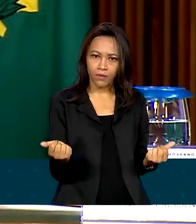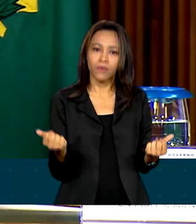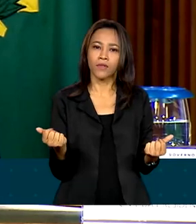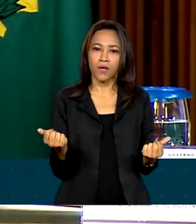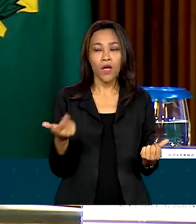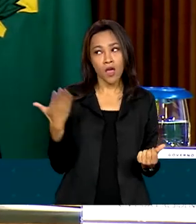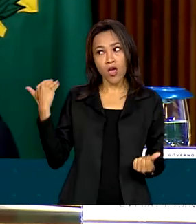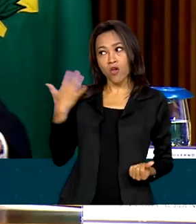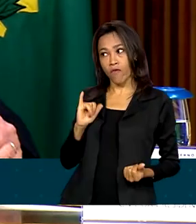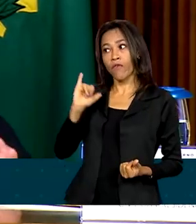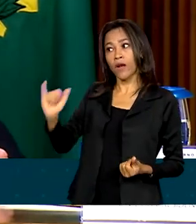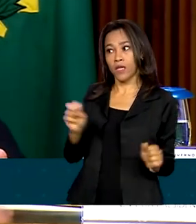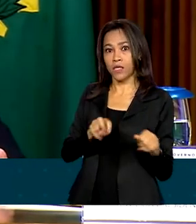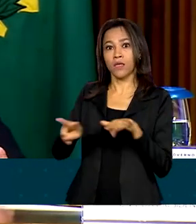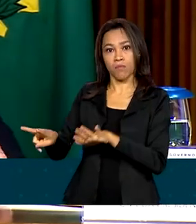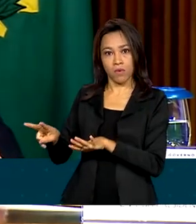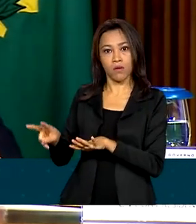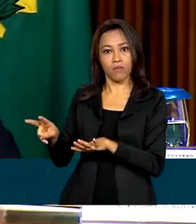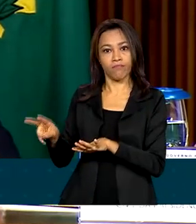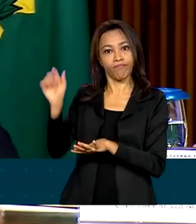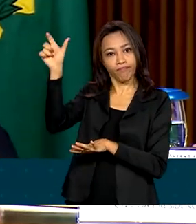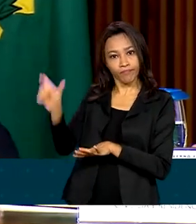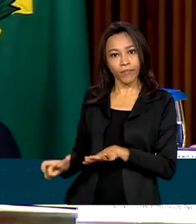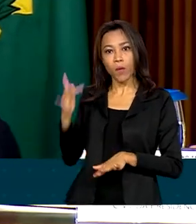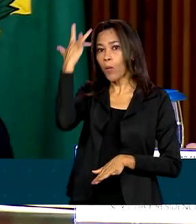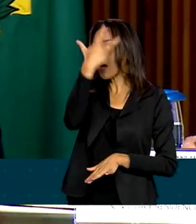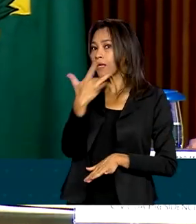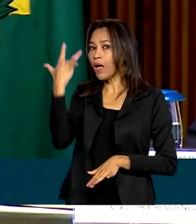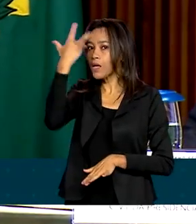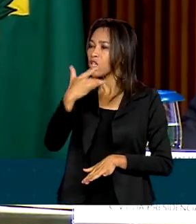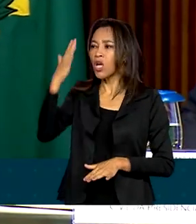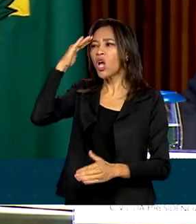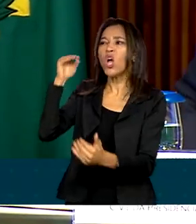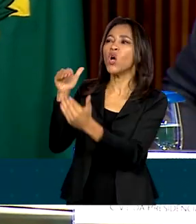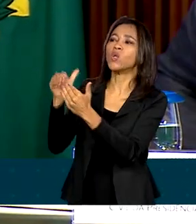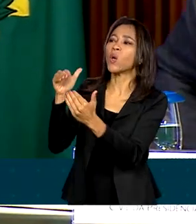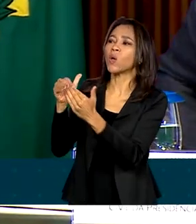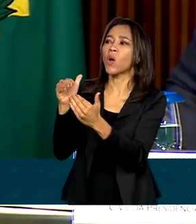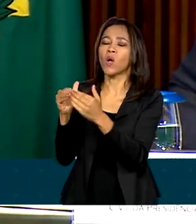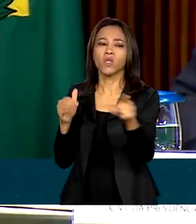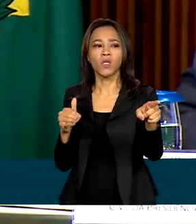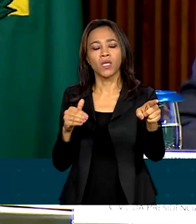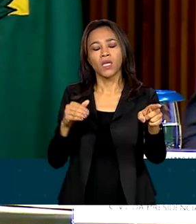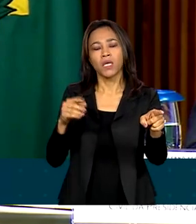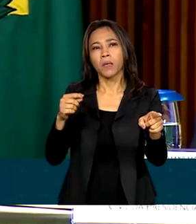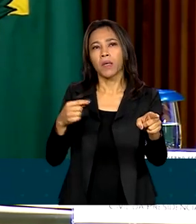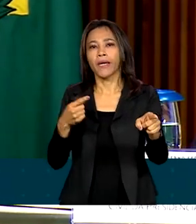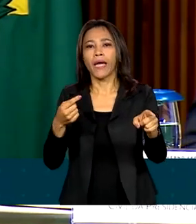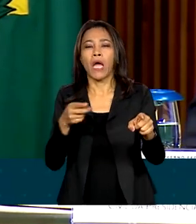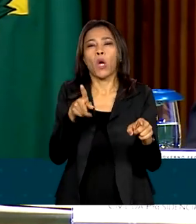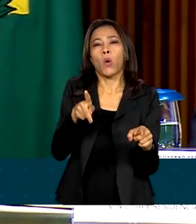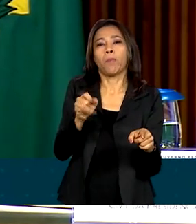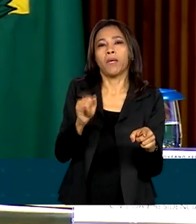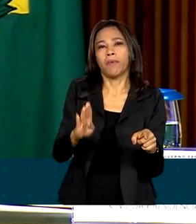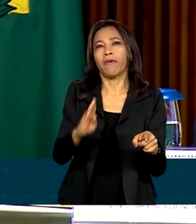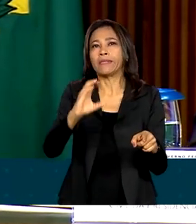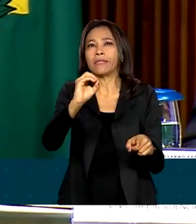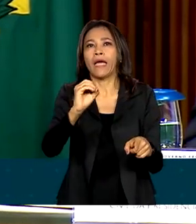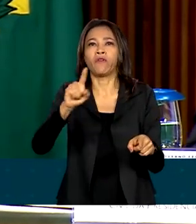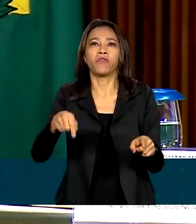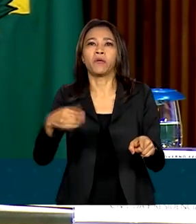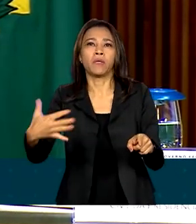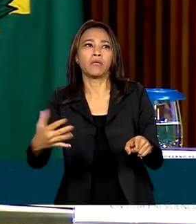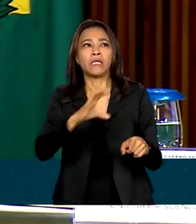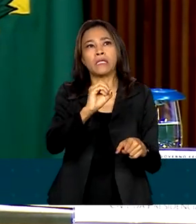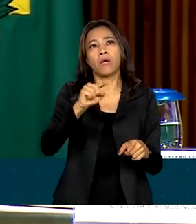Haddad, na semana passada, que eu não concordo com as avaliações negativas de que o PIB vai crescer 0,1% das